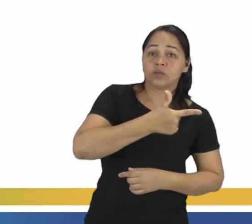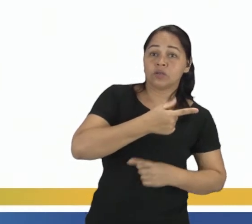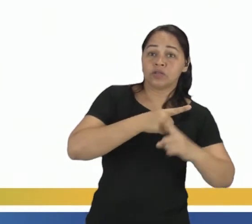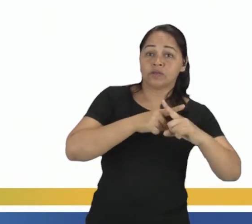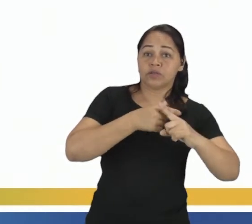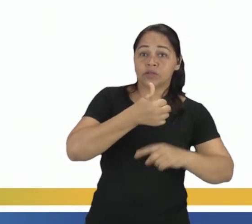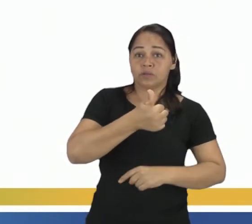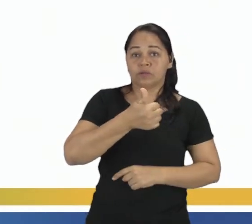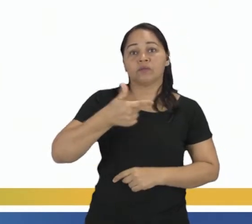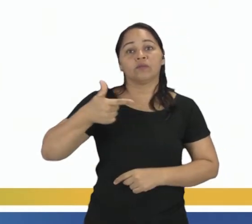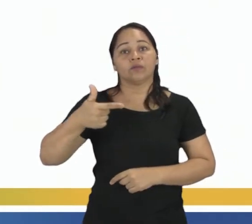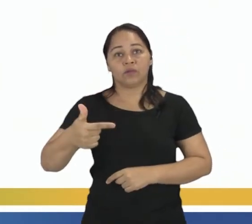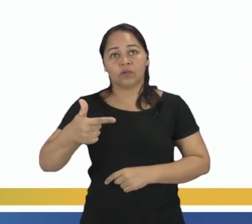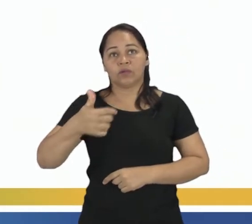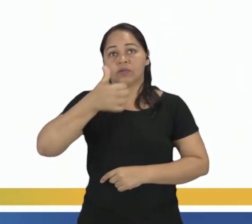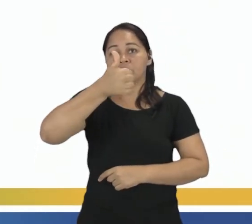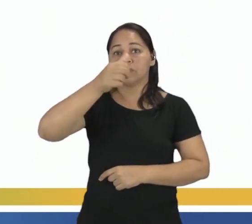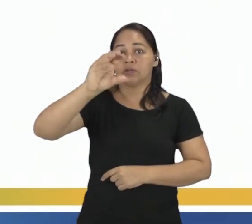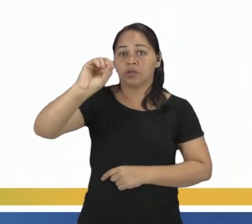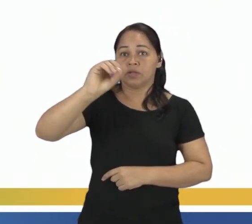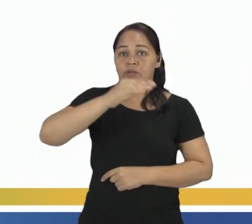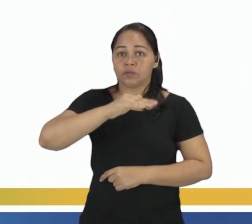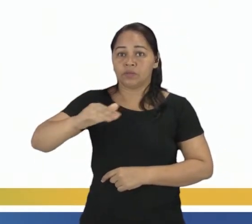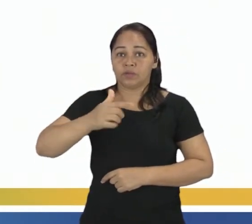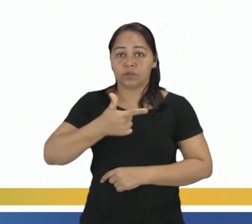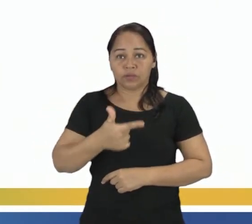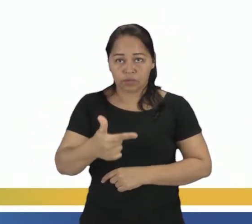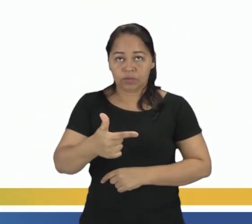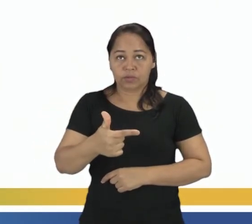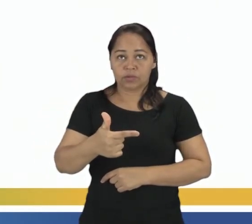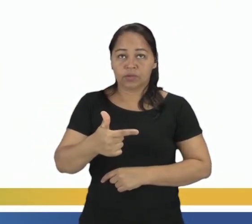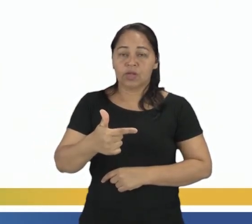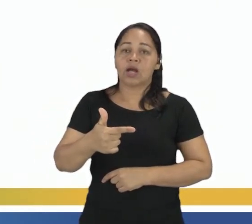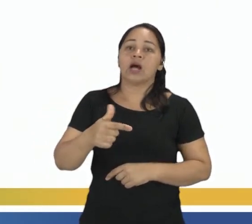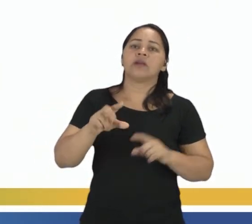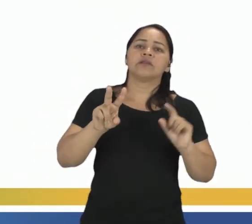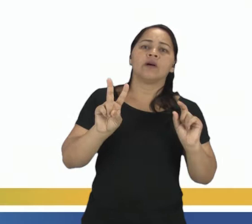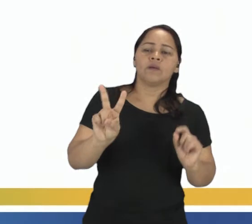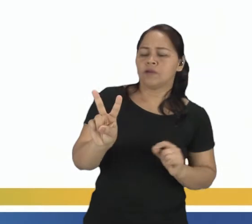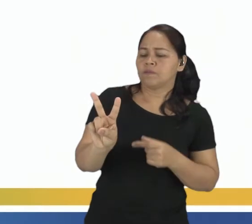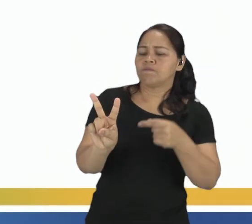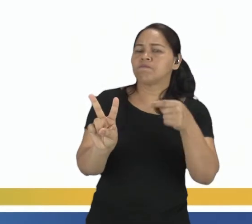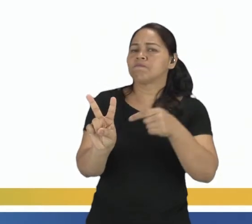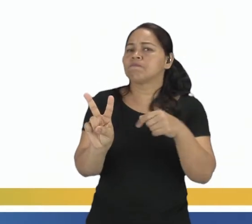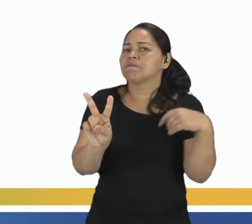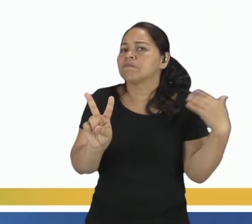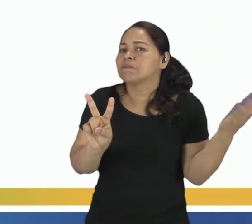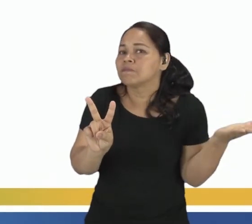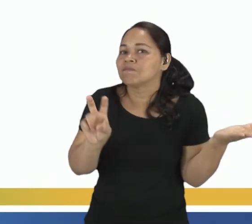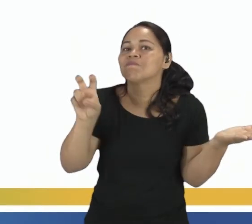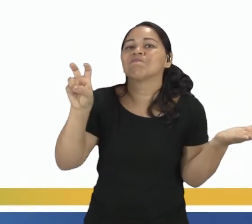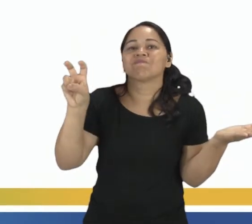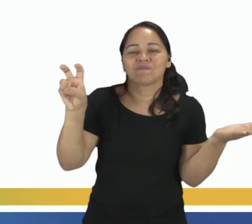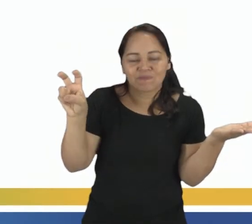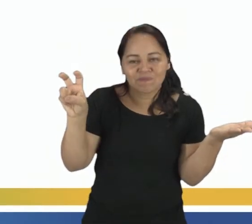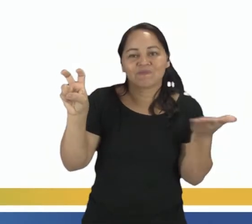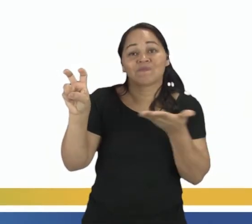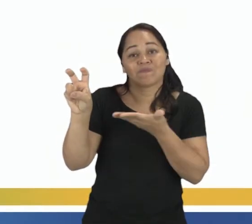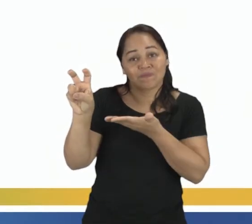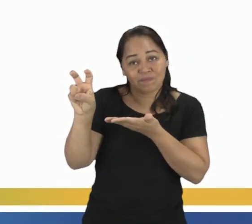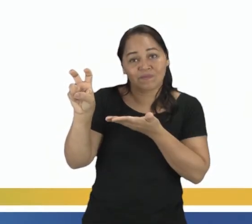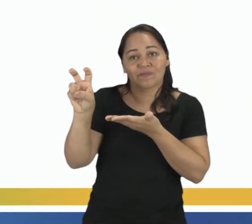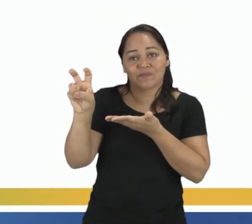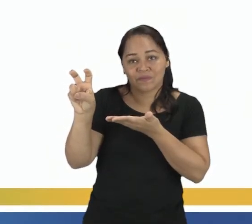a divisão de 10 por 2, resultando em 5. Ou seja, o nosso x do vértice é igual a